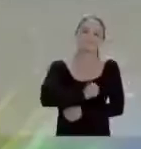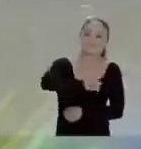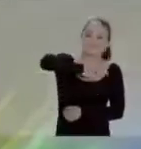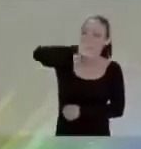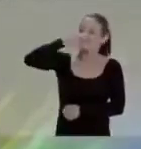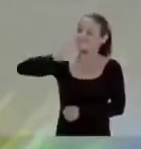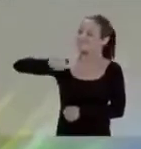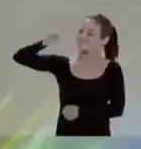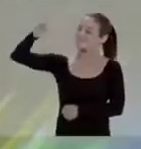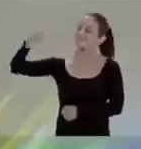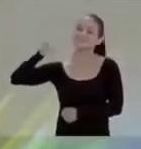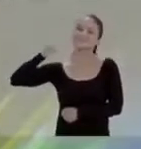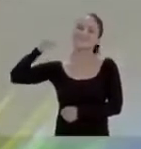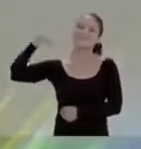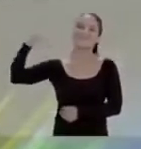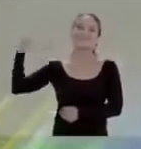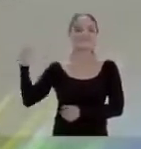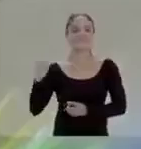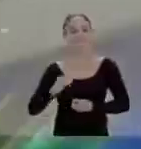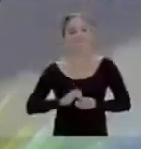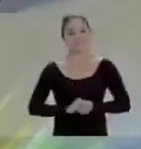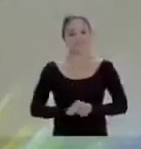terras azuis.